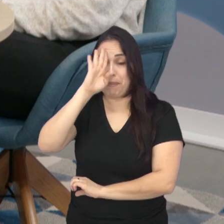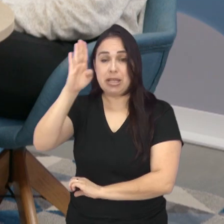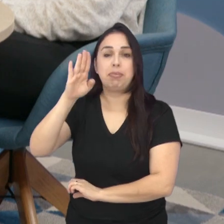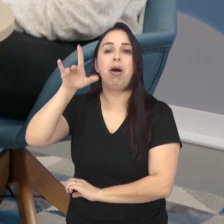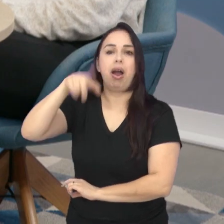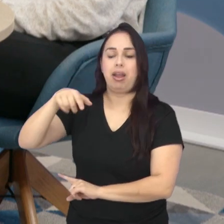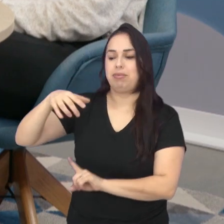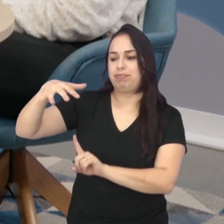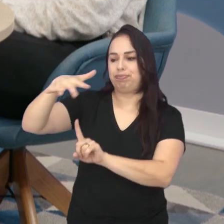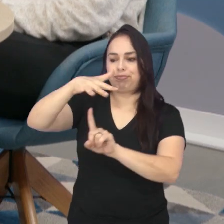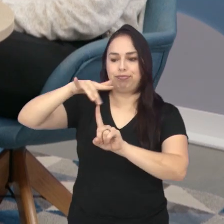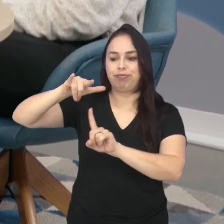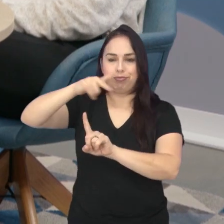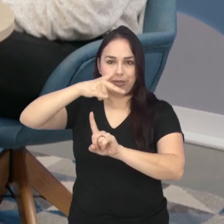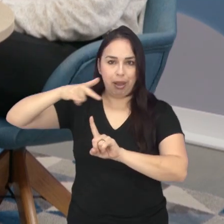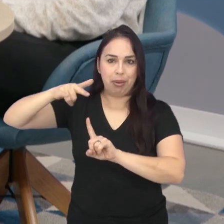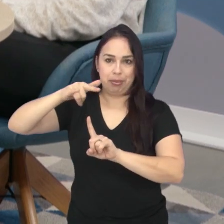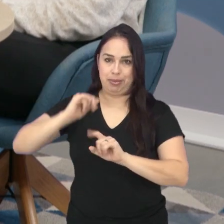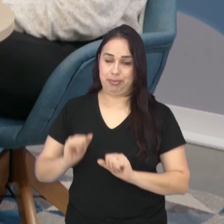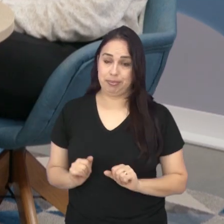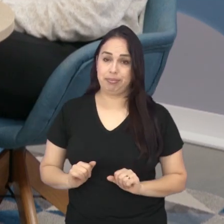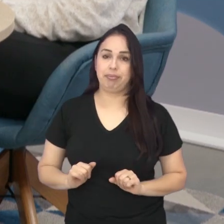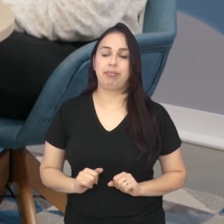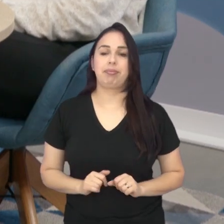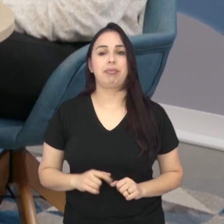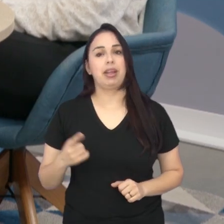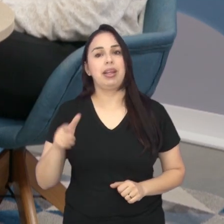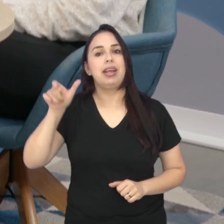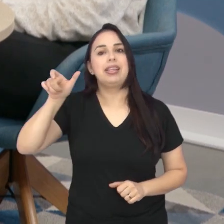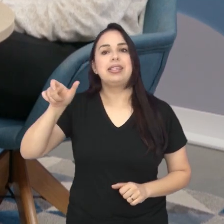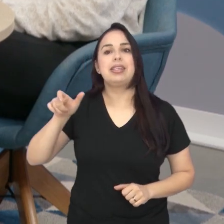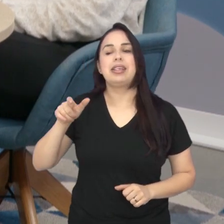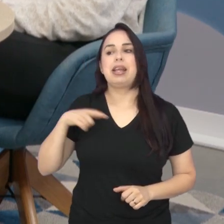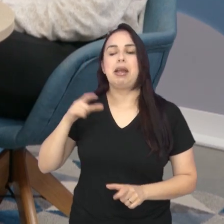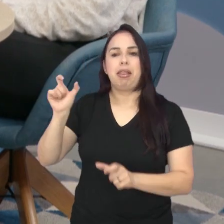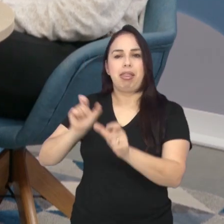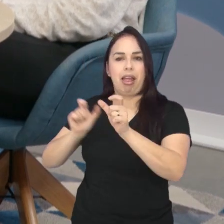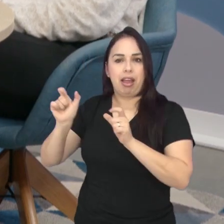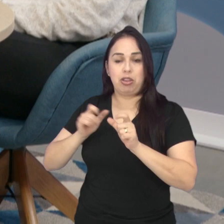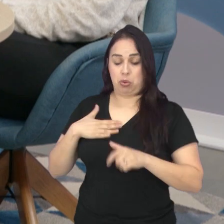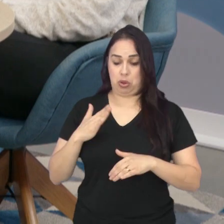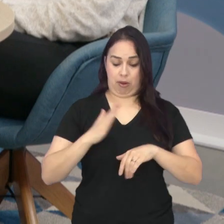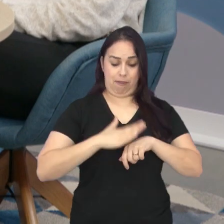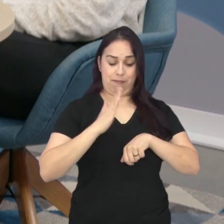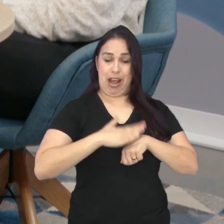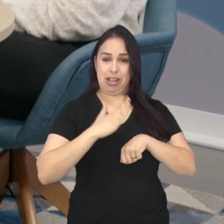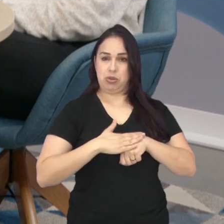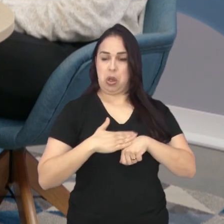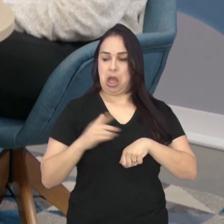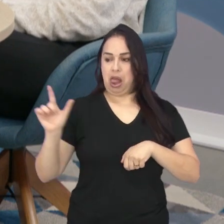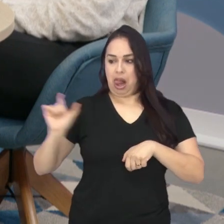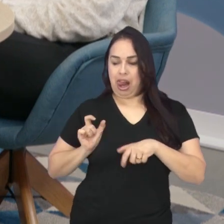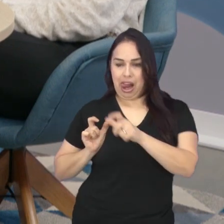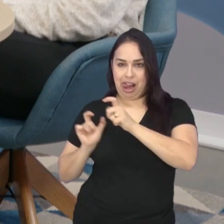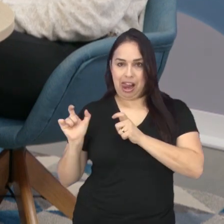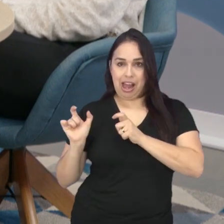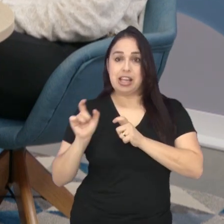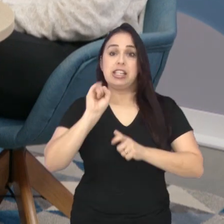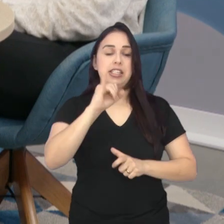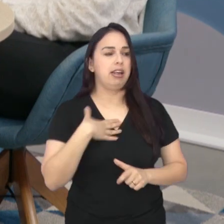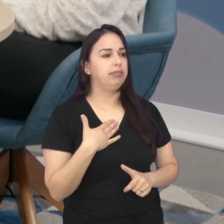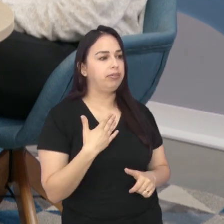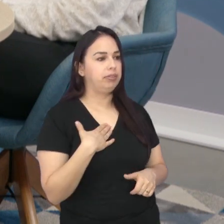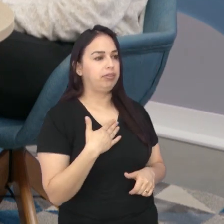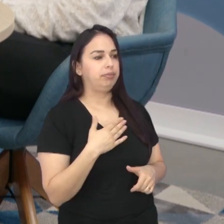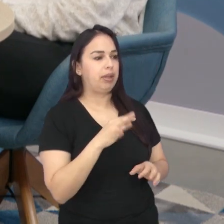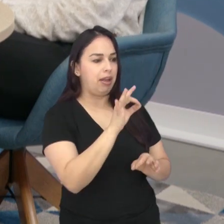eu acho que vale para todos. Então, o outro é sempre criticado em tudo que ele faz. Então, se ele faz A, ele é criticado porque ele